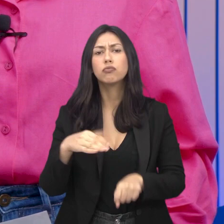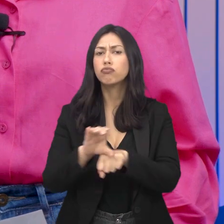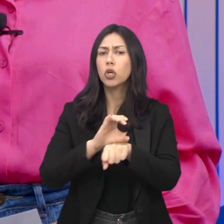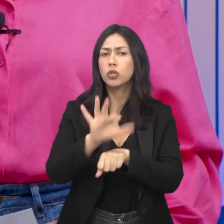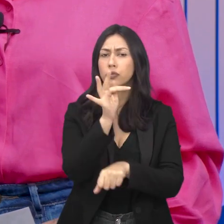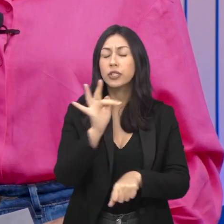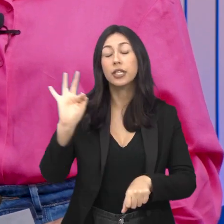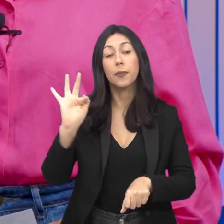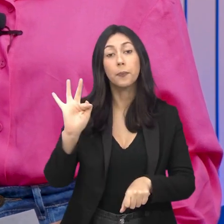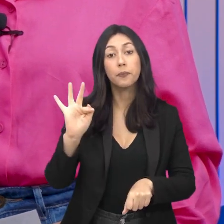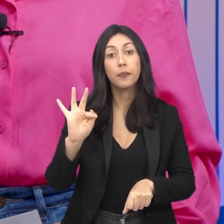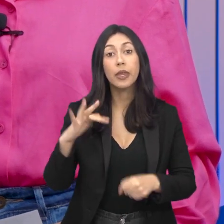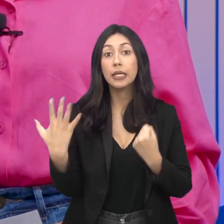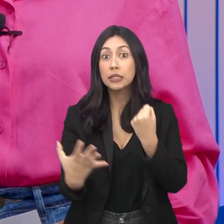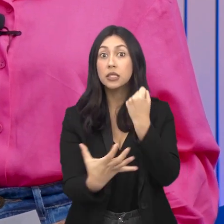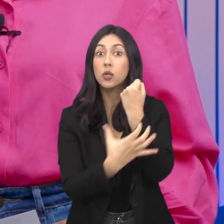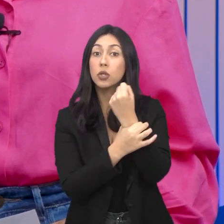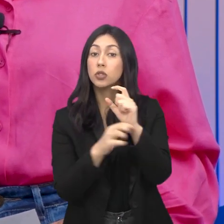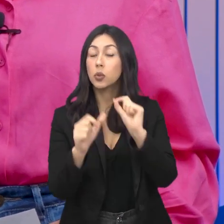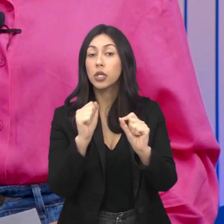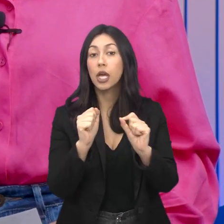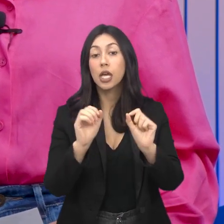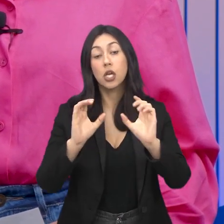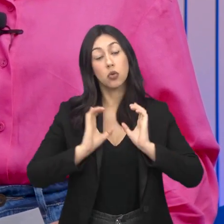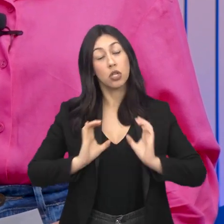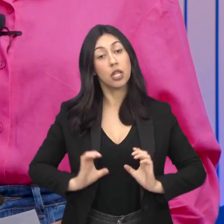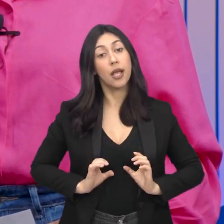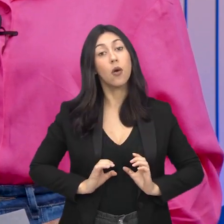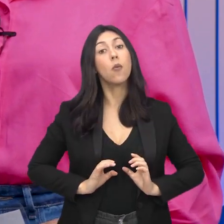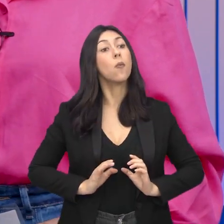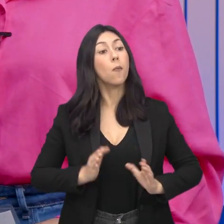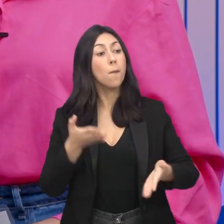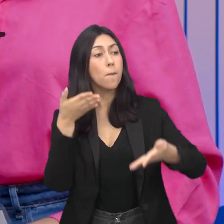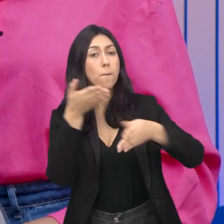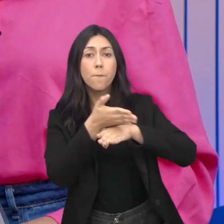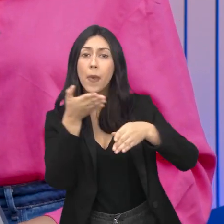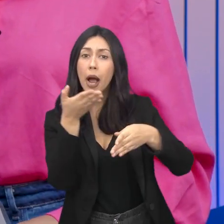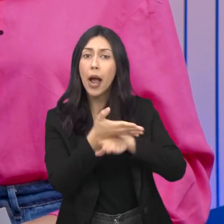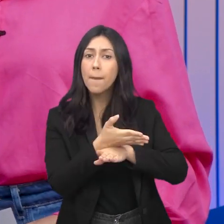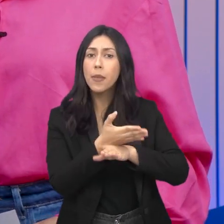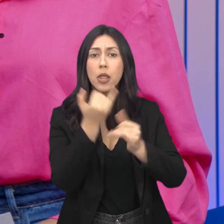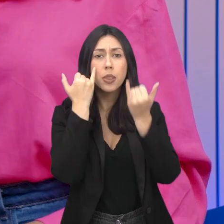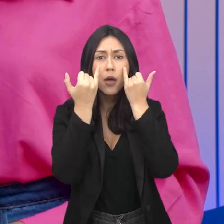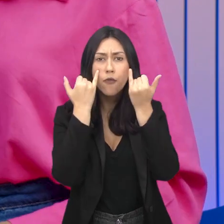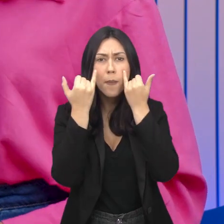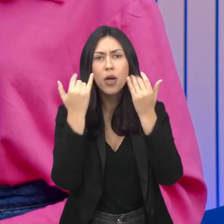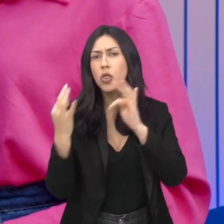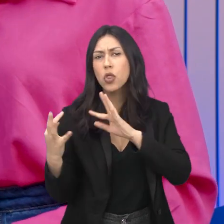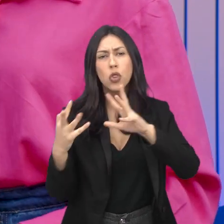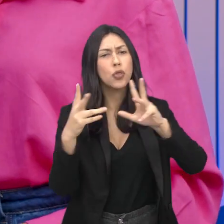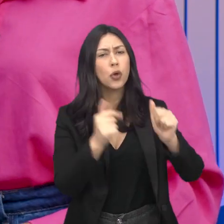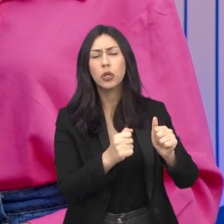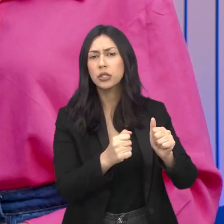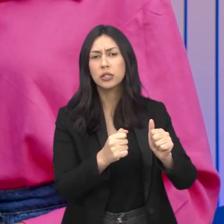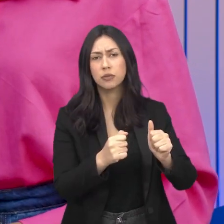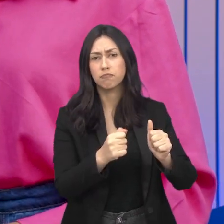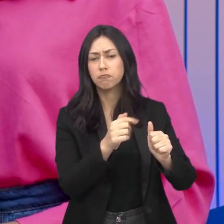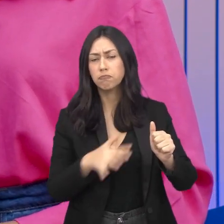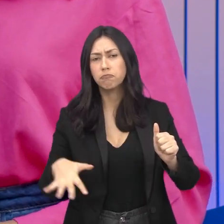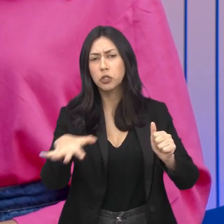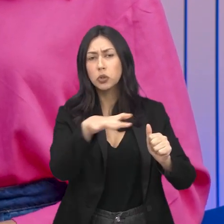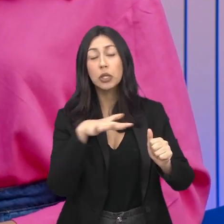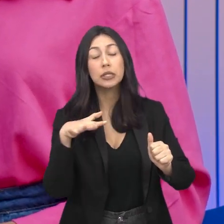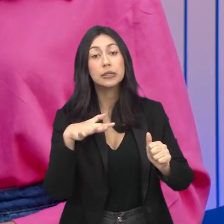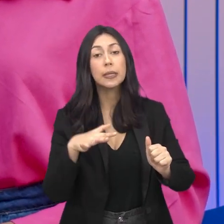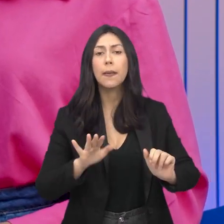Federal. Ela garante que o cidadão tem acesso às informações públicas em todas as esferas, federal, estadual e